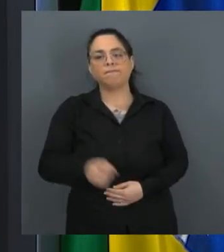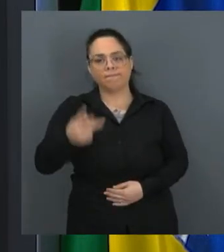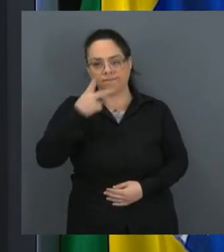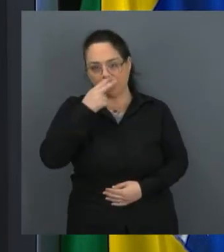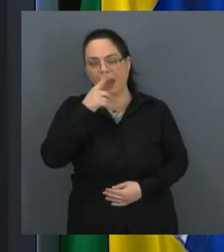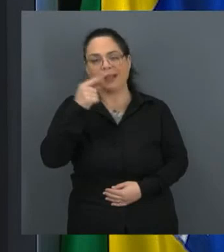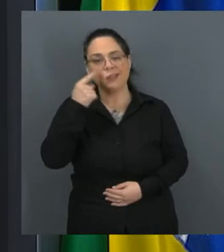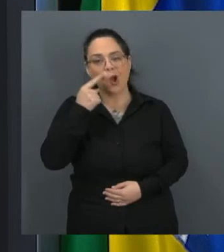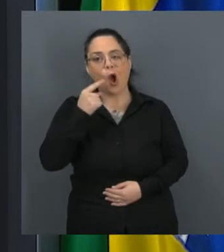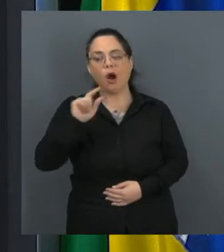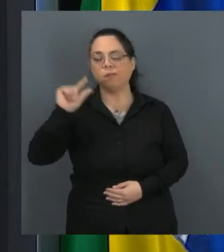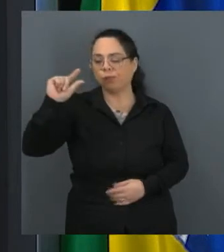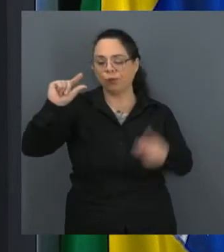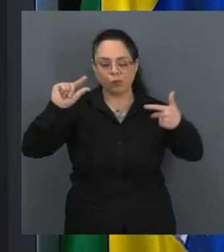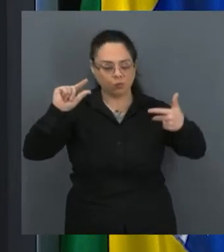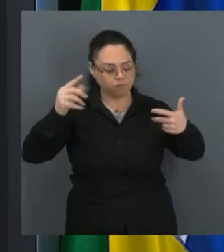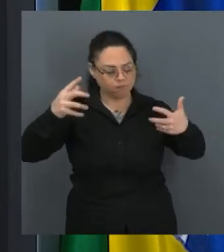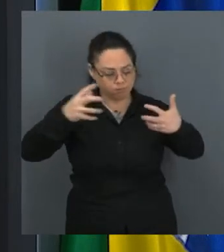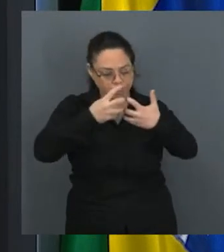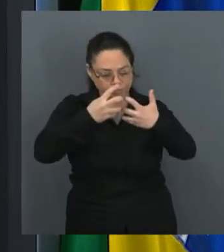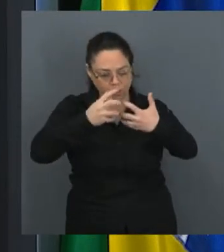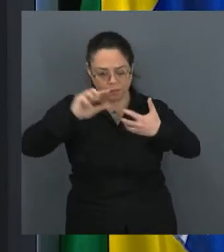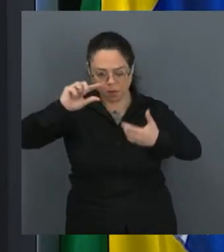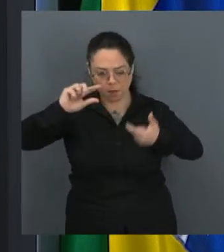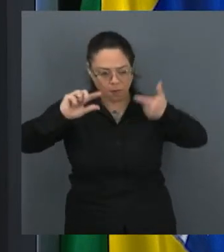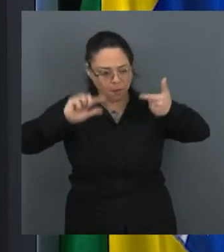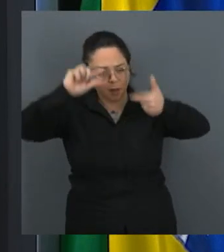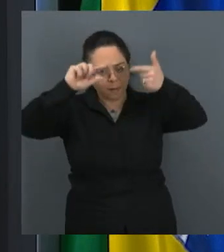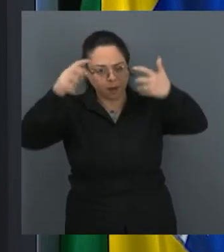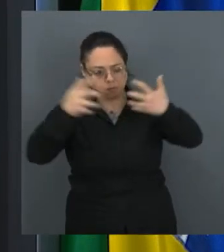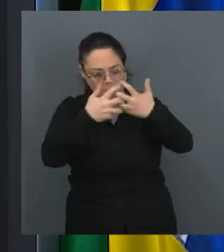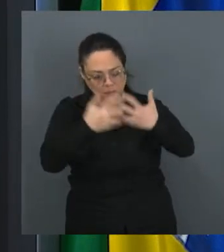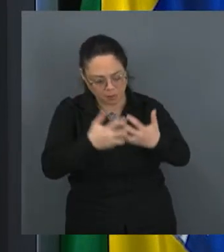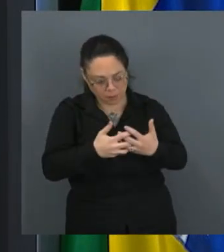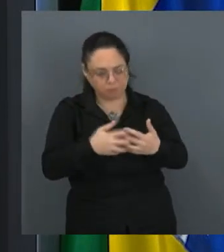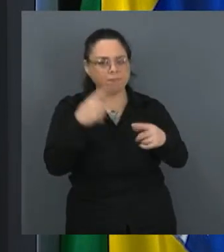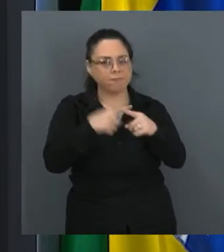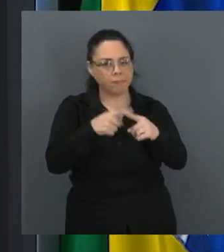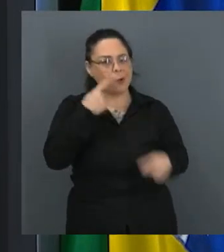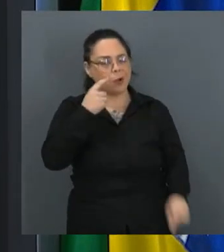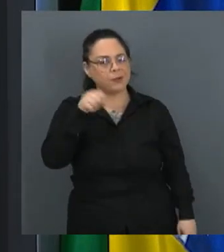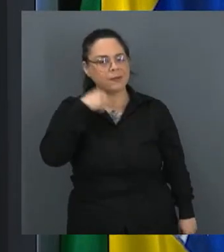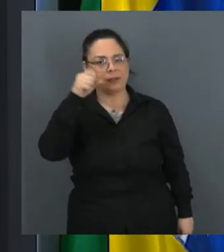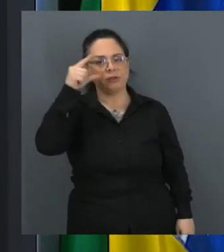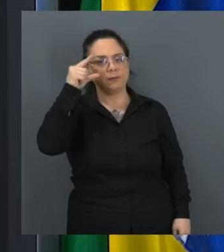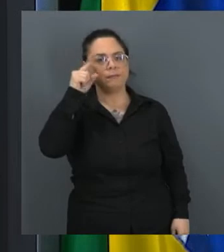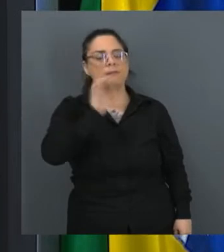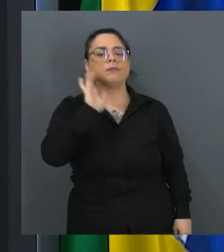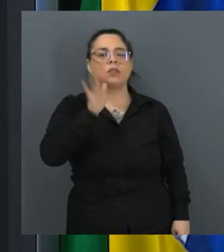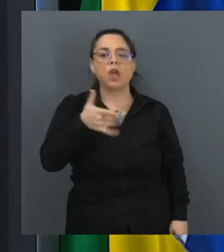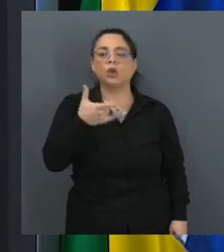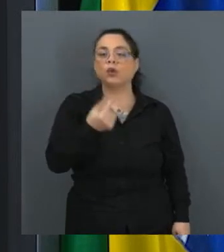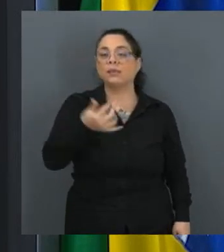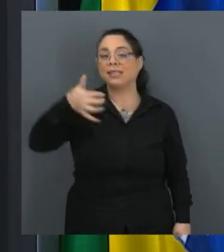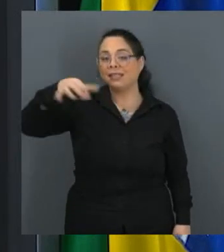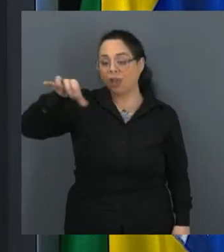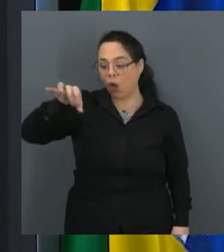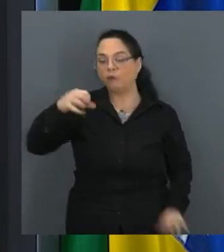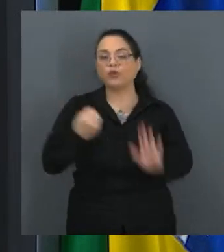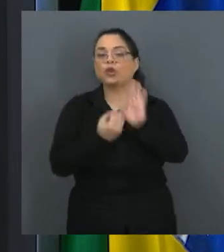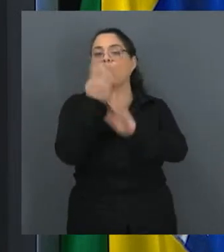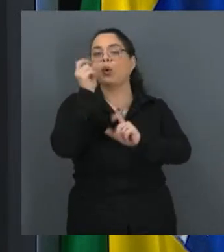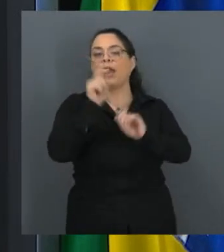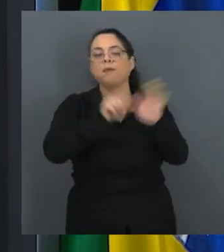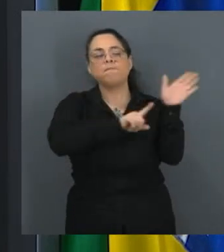senadora Damares, perfeitamente, pois já em 2019 foi criado o famigerado inquérito das fake